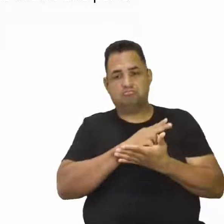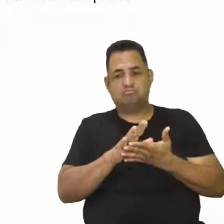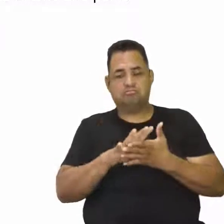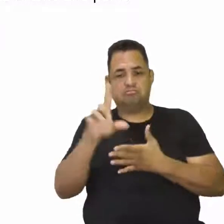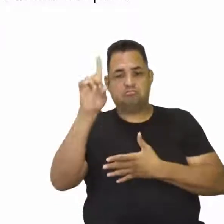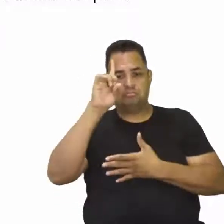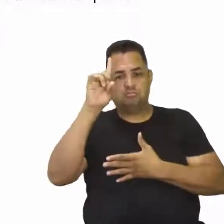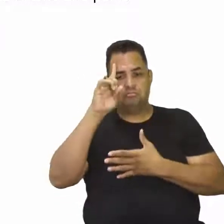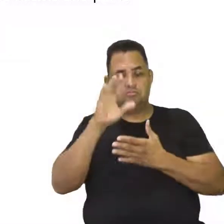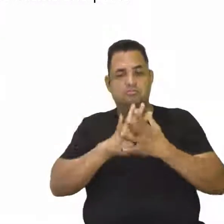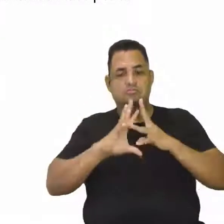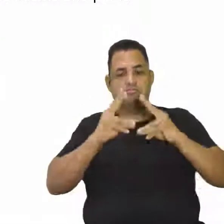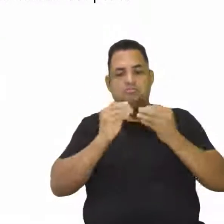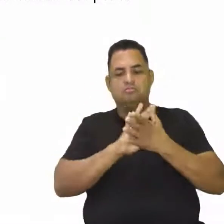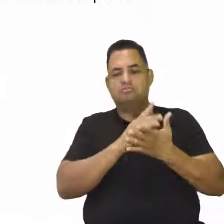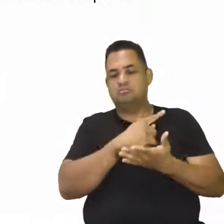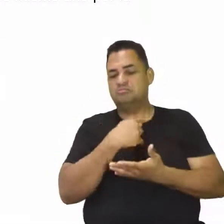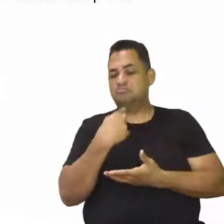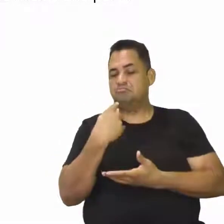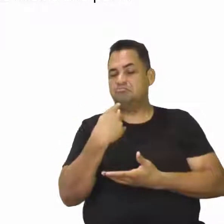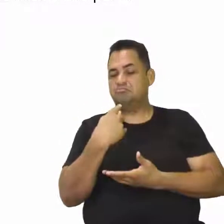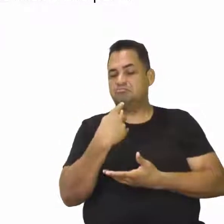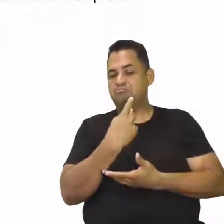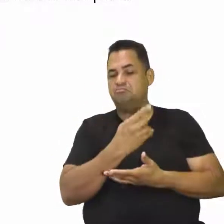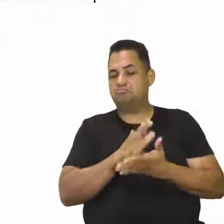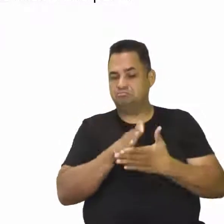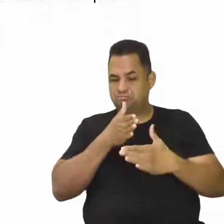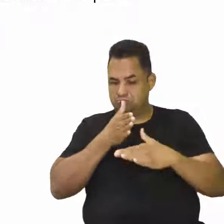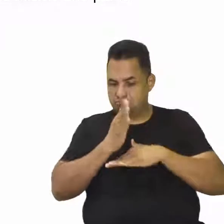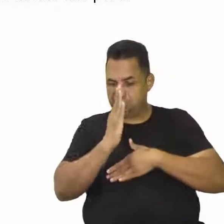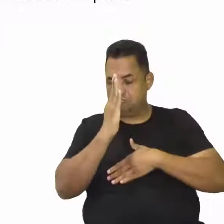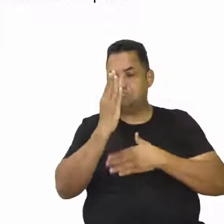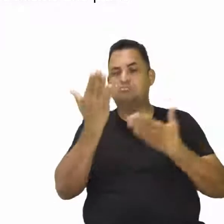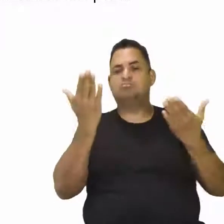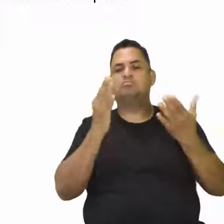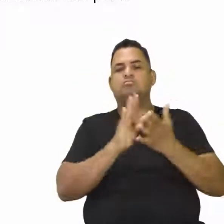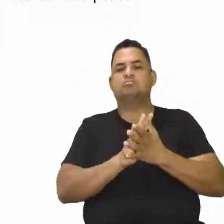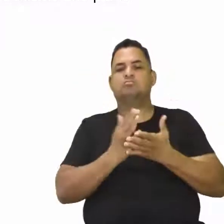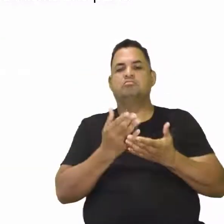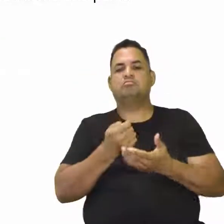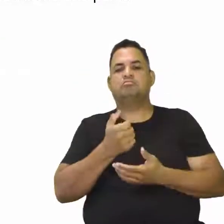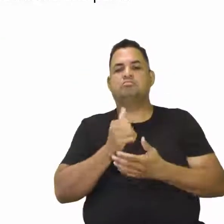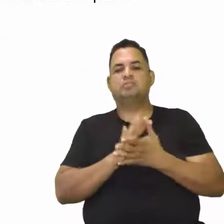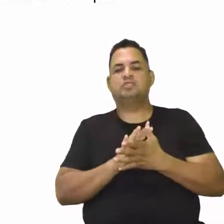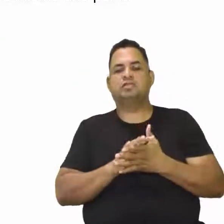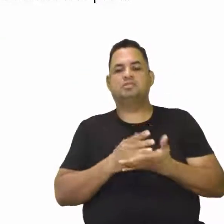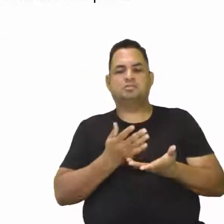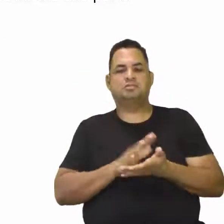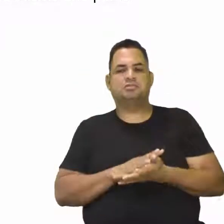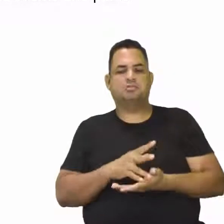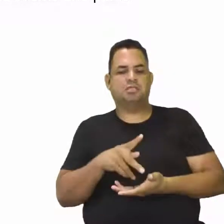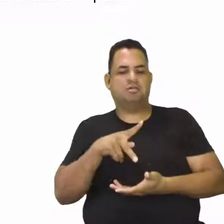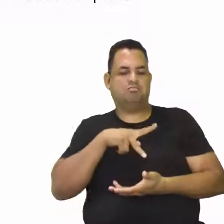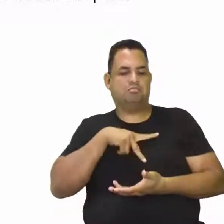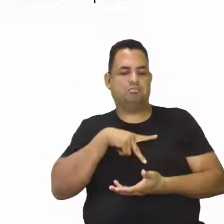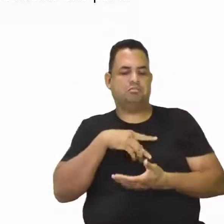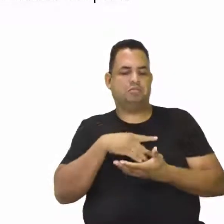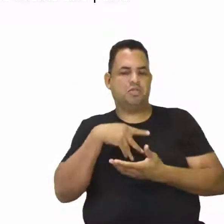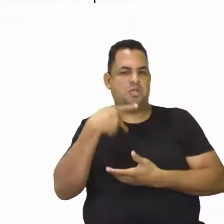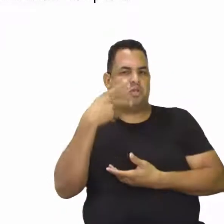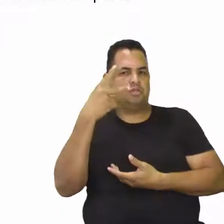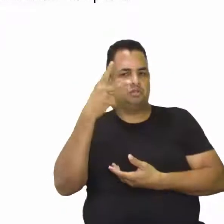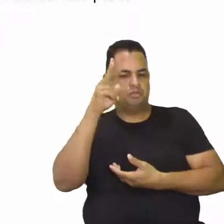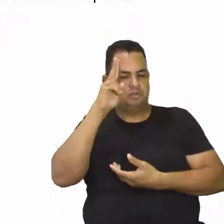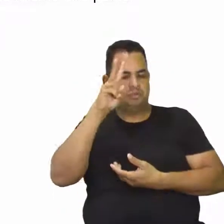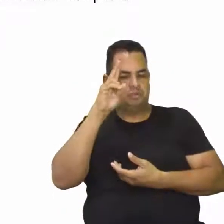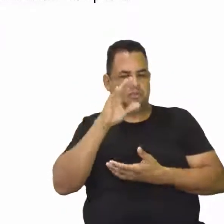do dia a dia que todos nós passamos. Isso. Então ele faz ali essa quase que uma biografia, né? Uhum. Mas falando